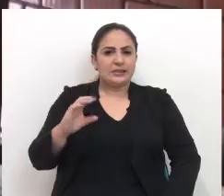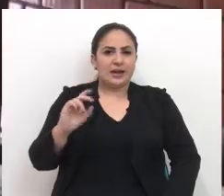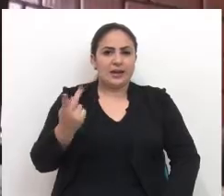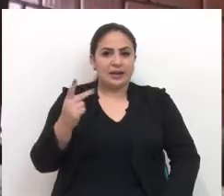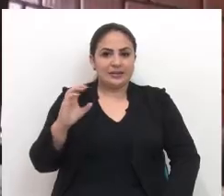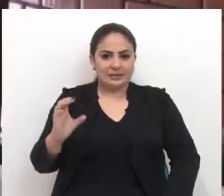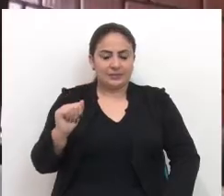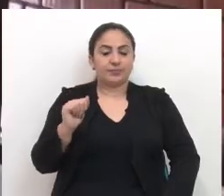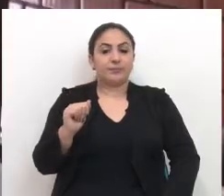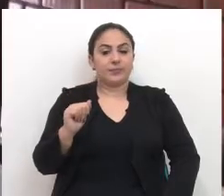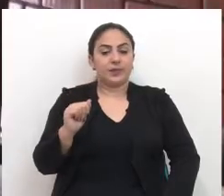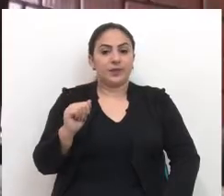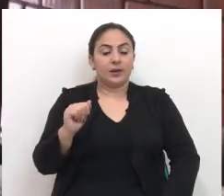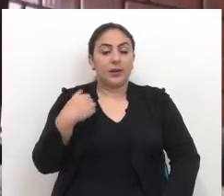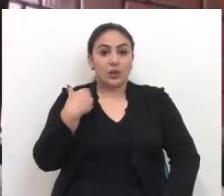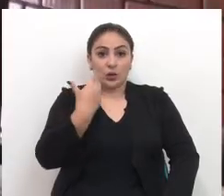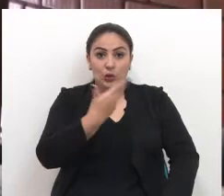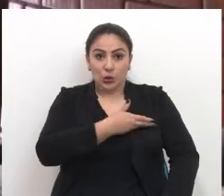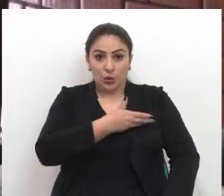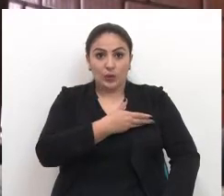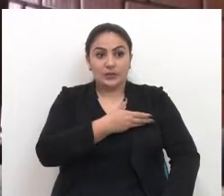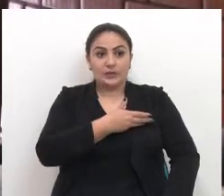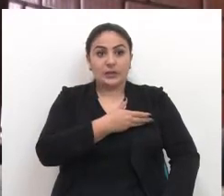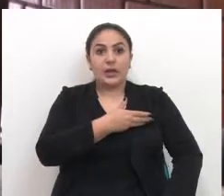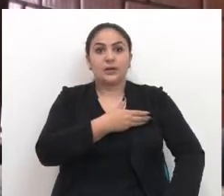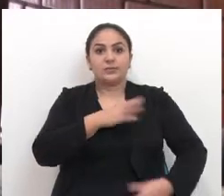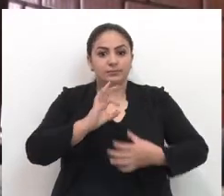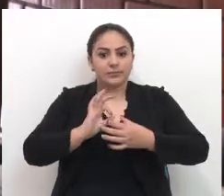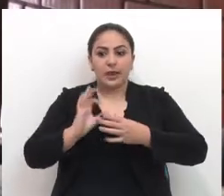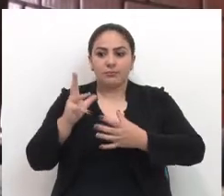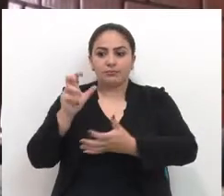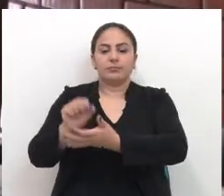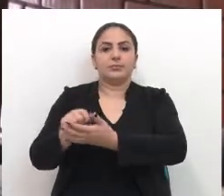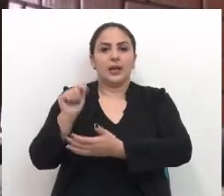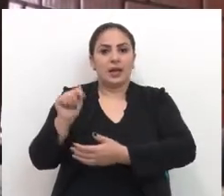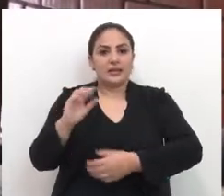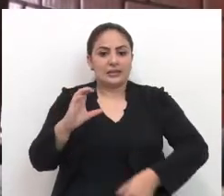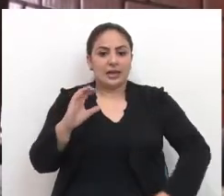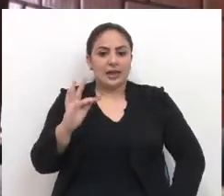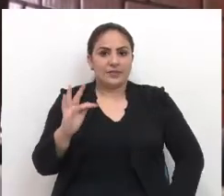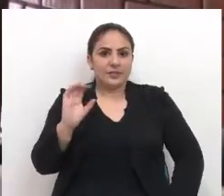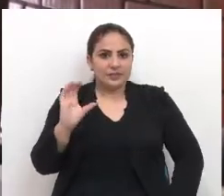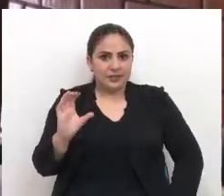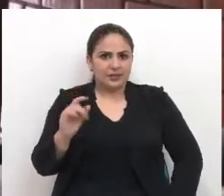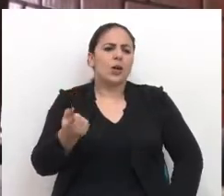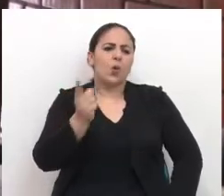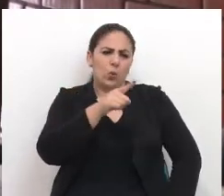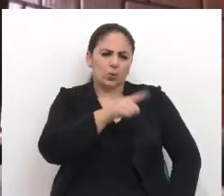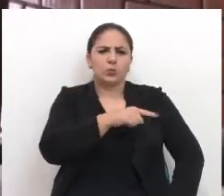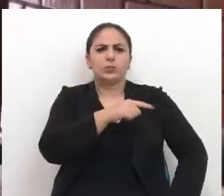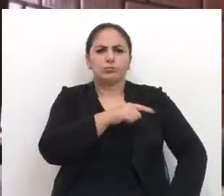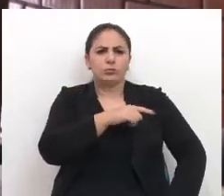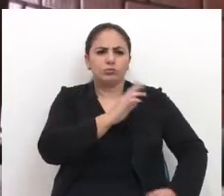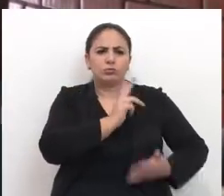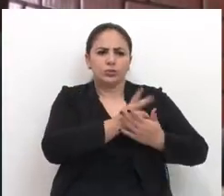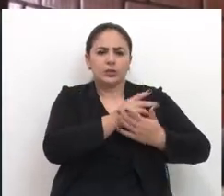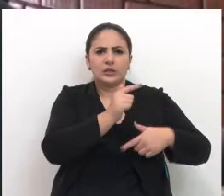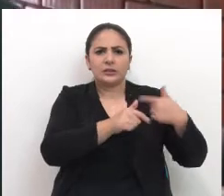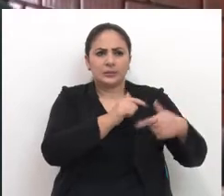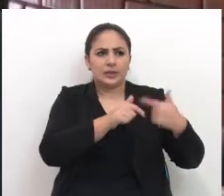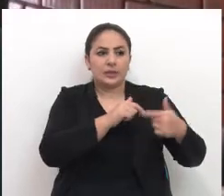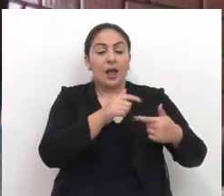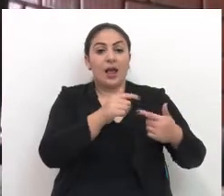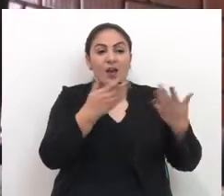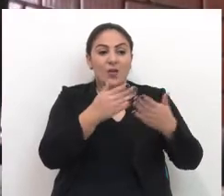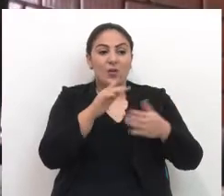Né? Nós se habilitamos então as autoescolas, os CFCs. E os demais continuaram trabalhando, segundo